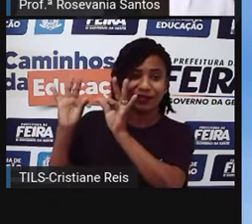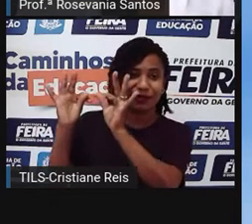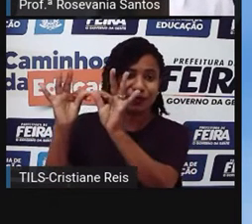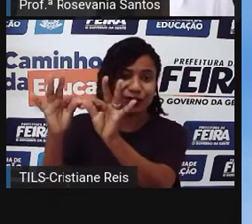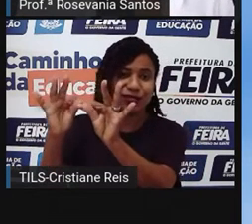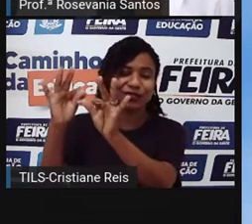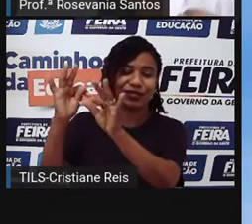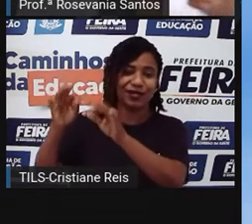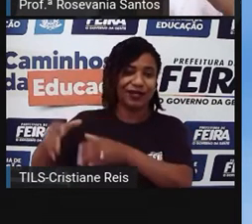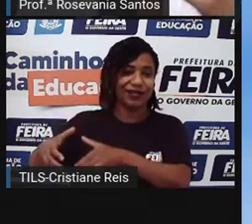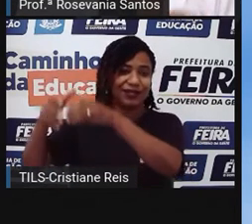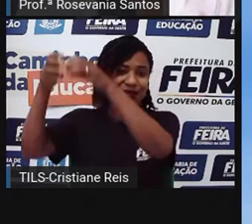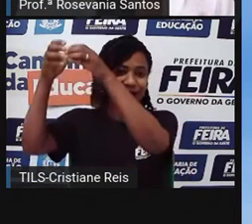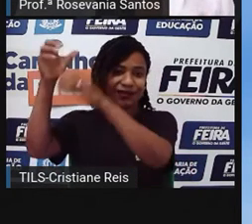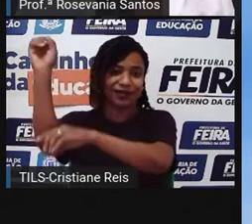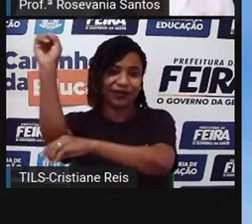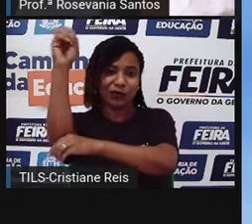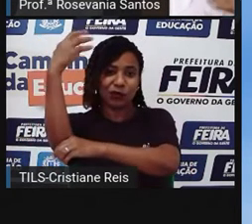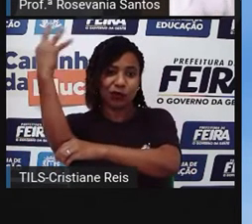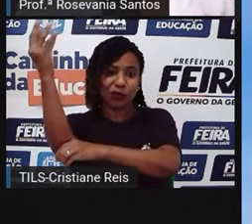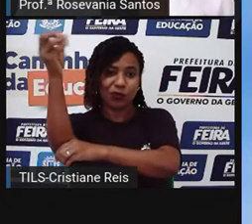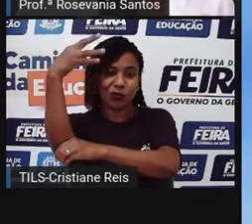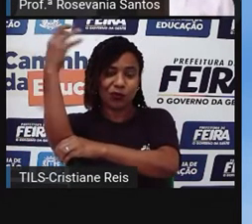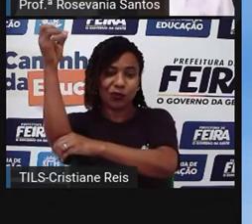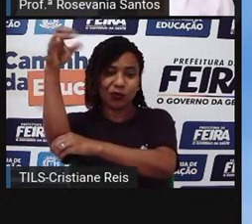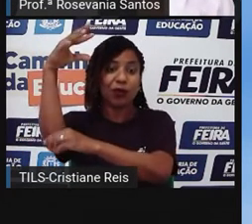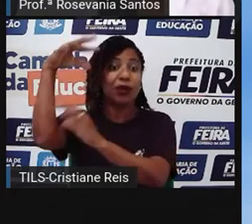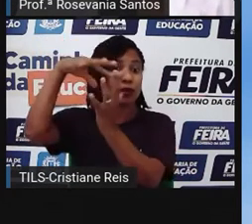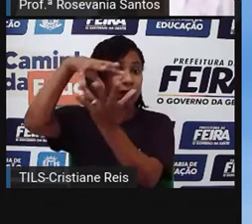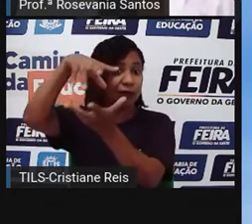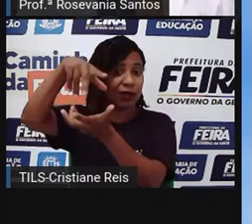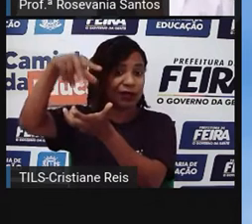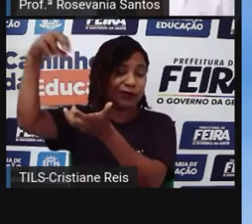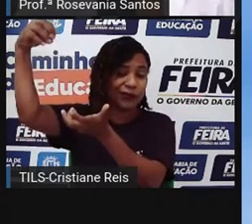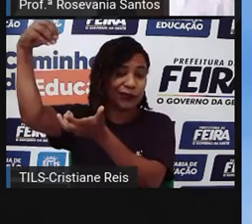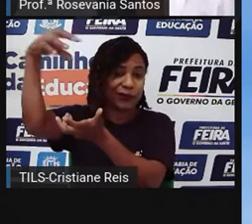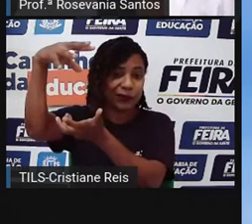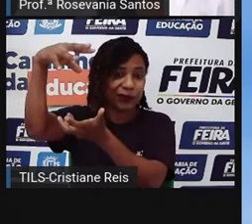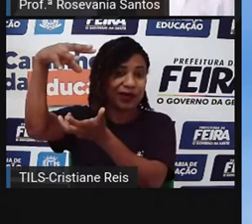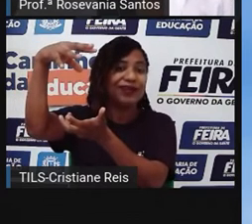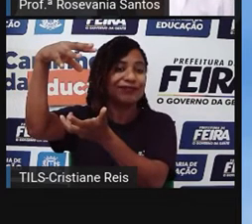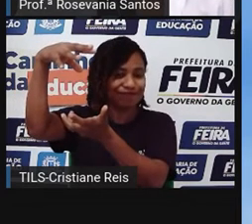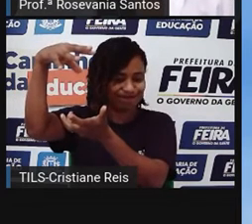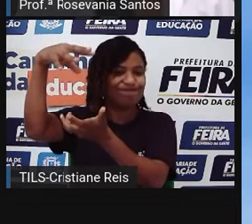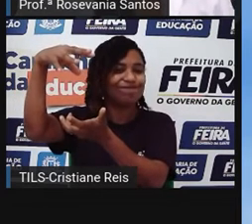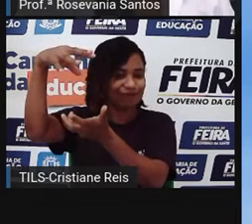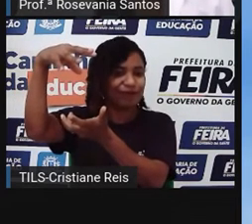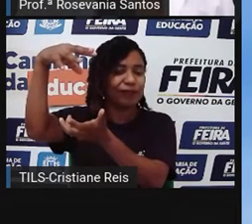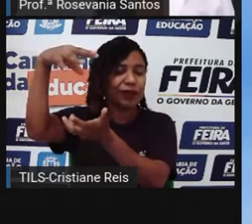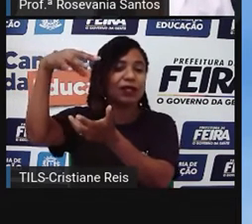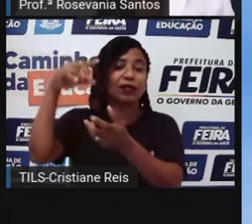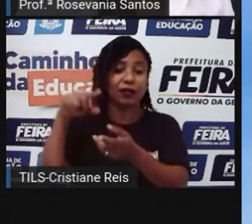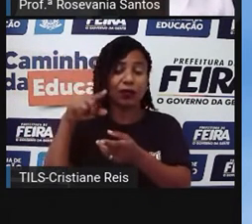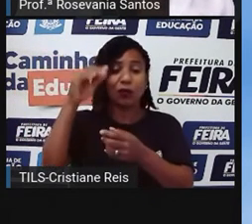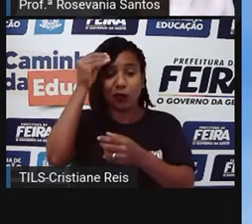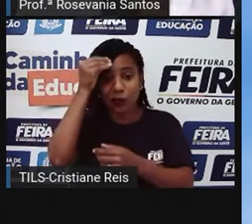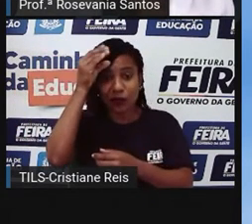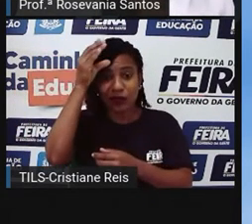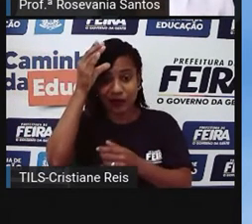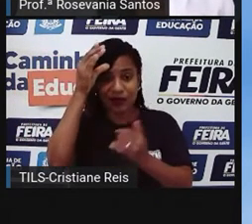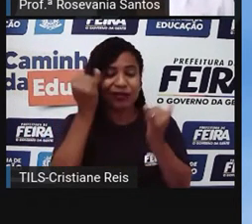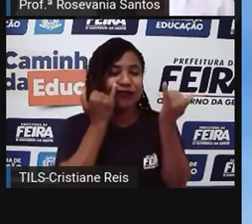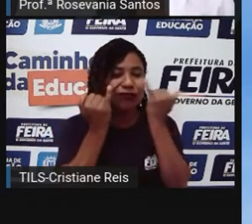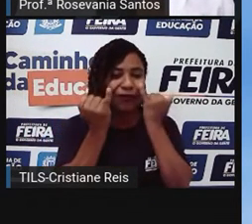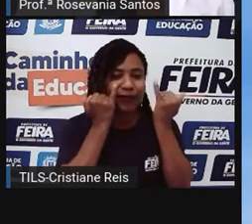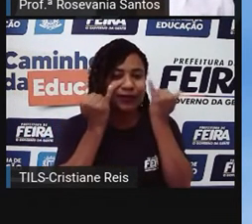as torres, os aparelhos, tudo vai ficando mais moderno, essas informações e esse conhecimento fica bem mais